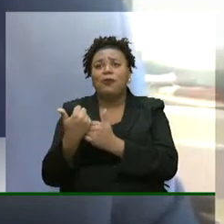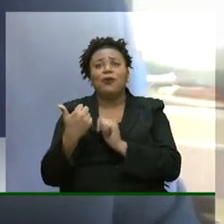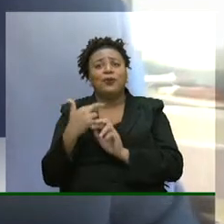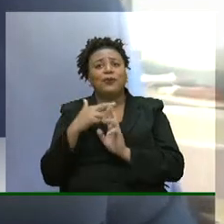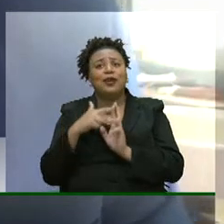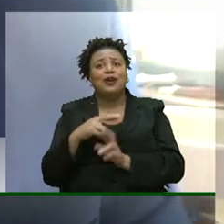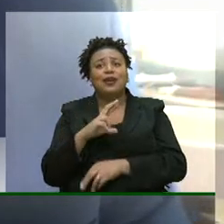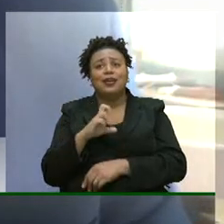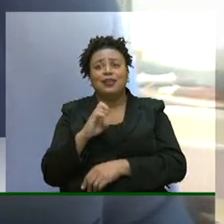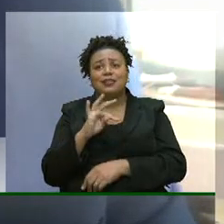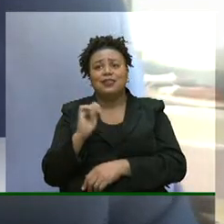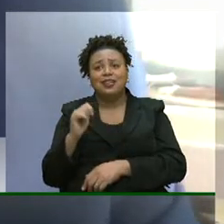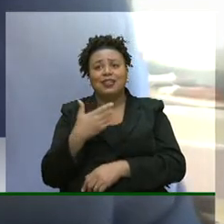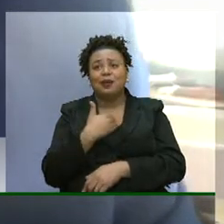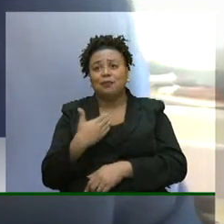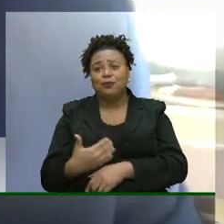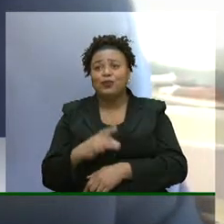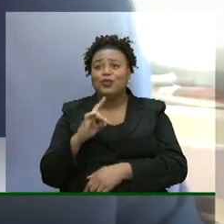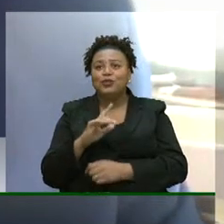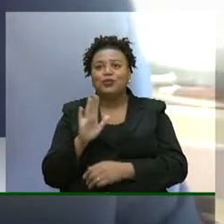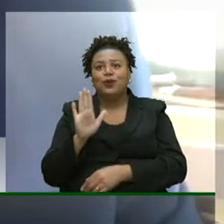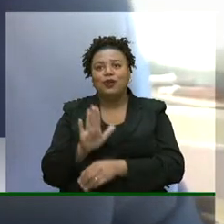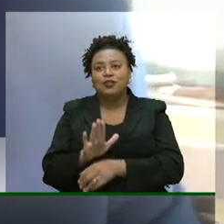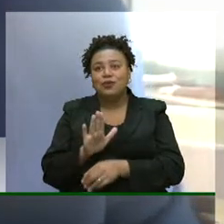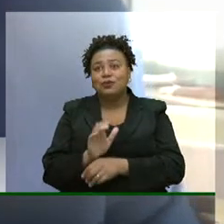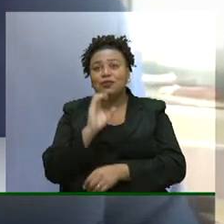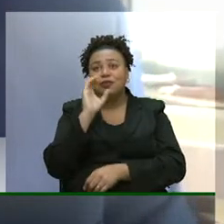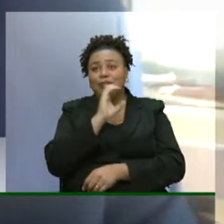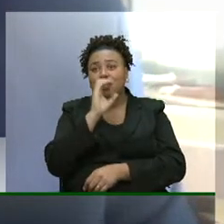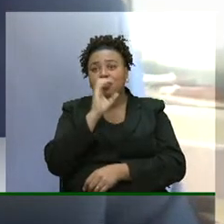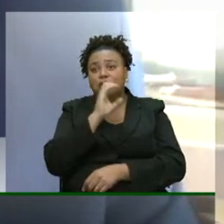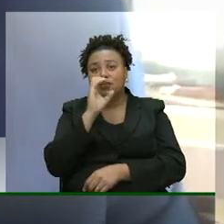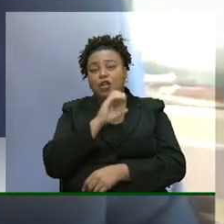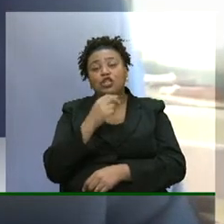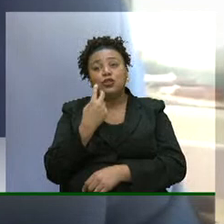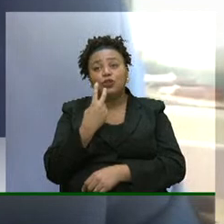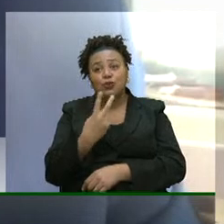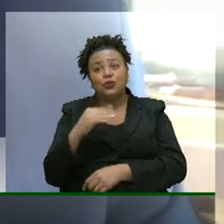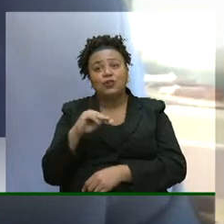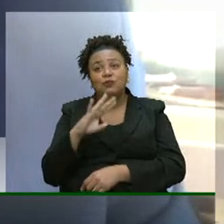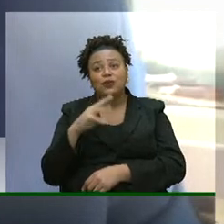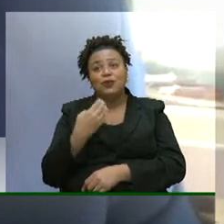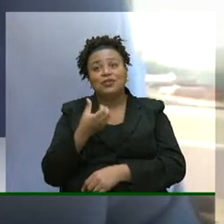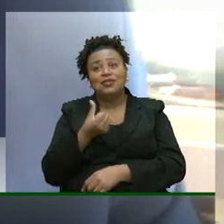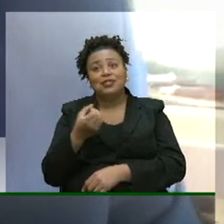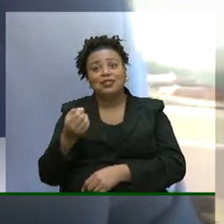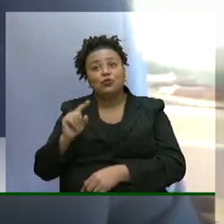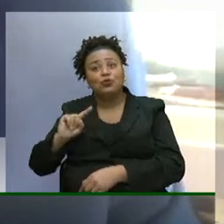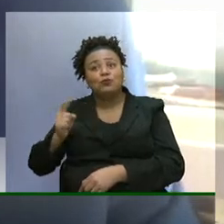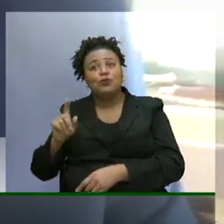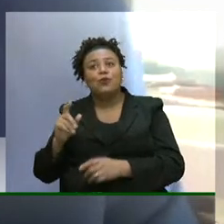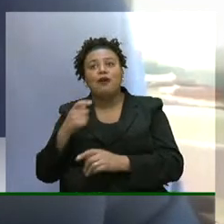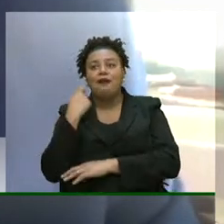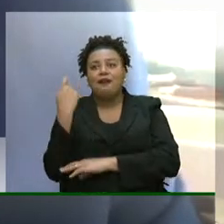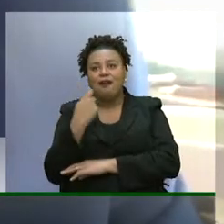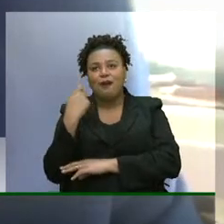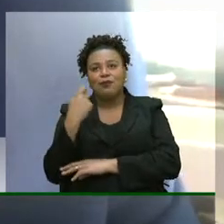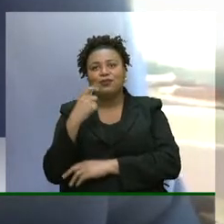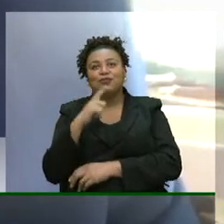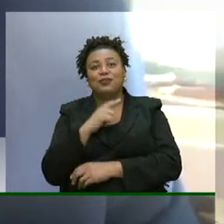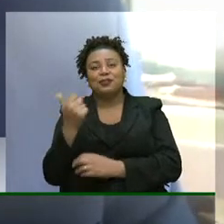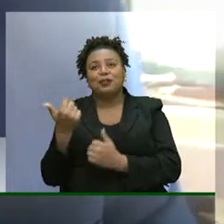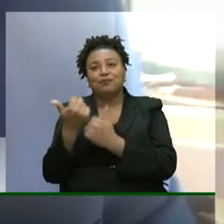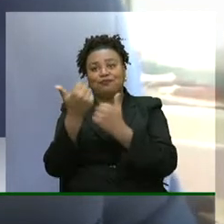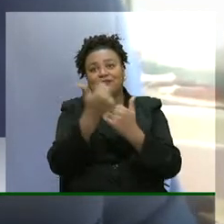receitas públicas. Só no auxílio emergencial, são 2 milhões e 600 mil gaúchos que vêm sendo